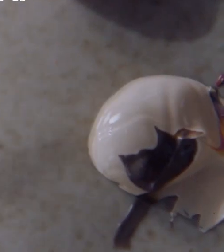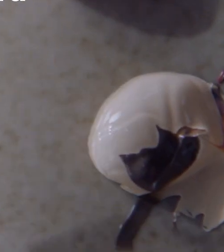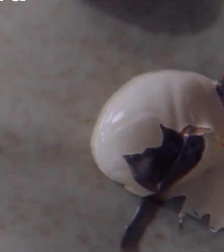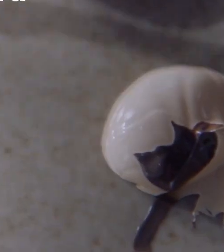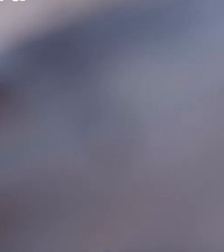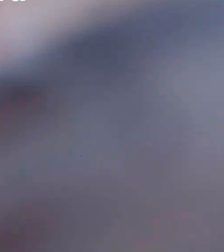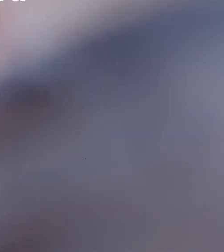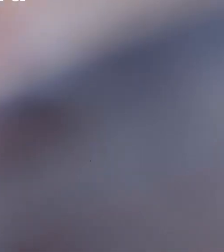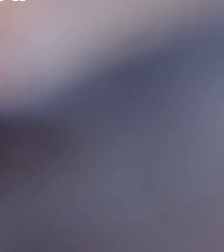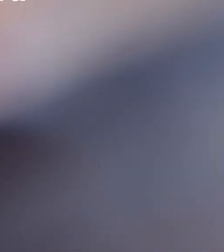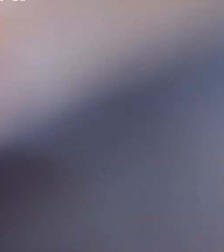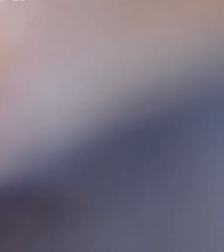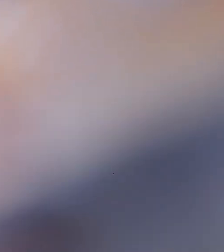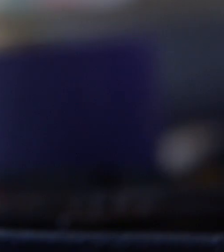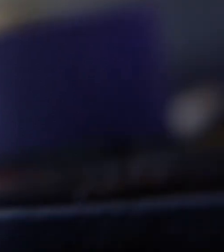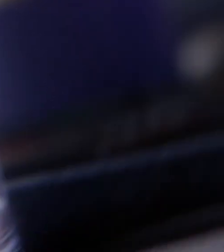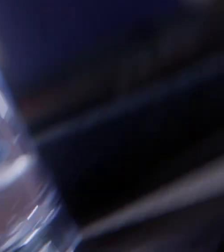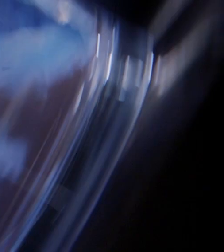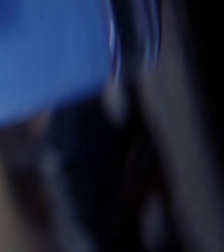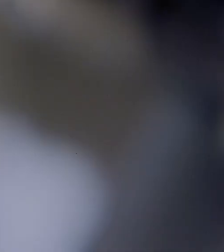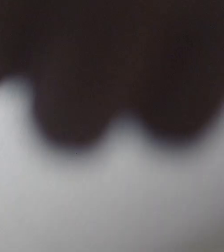Museu de Arte Moderna de São Paulo